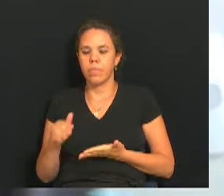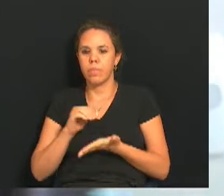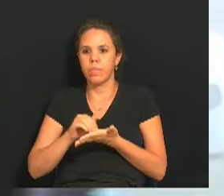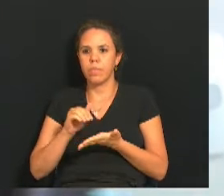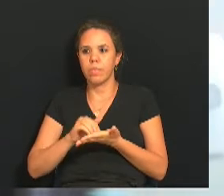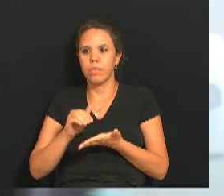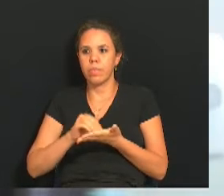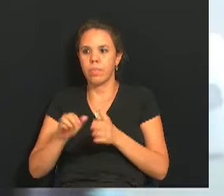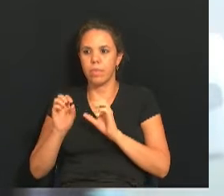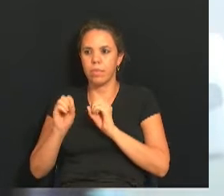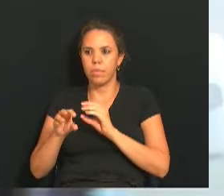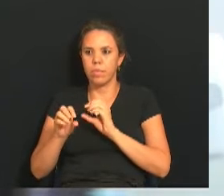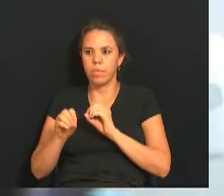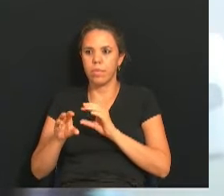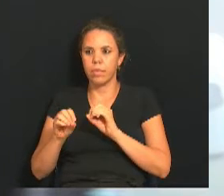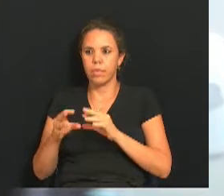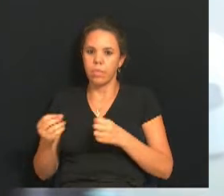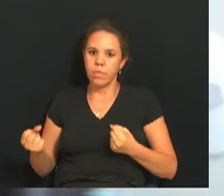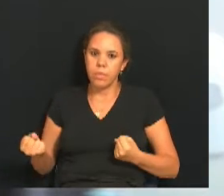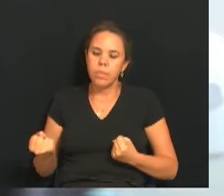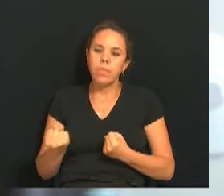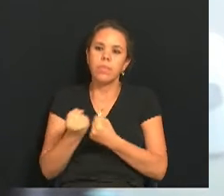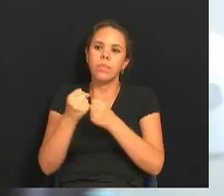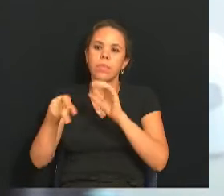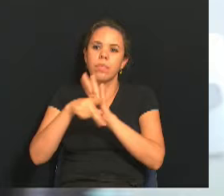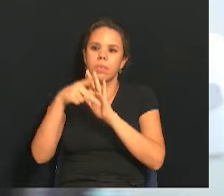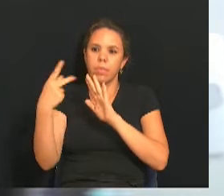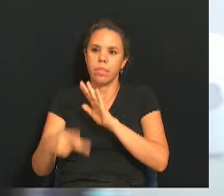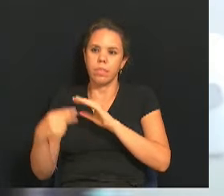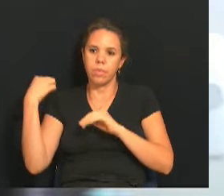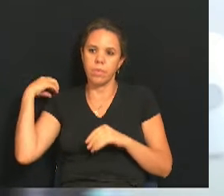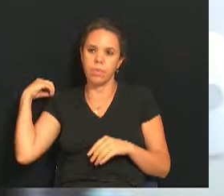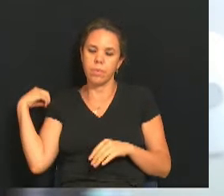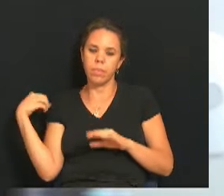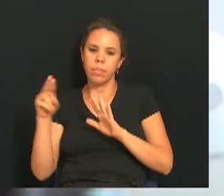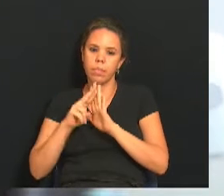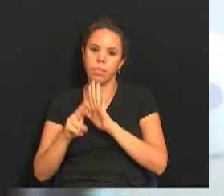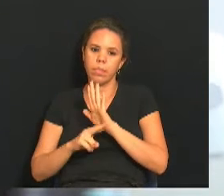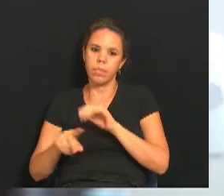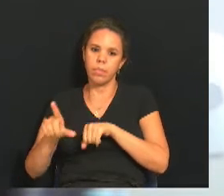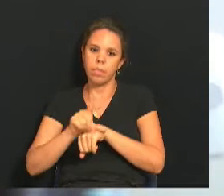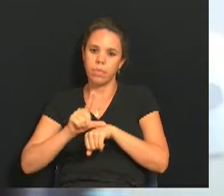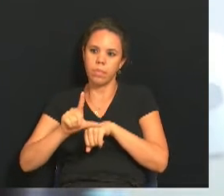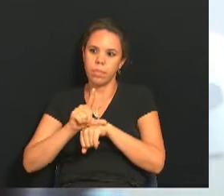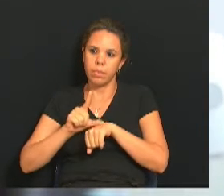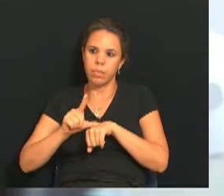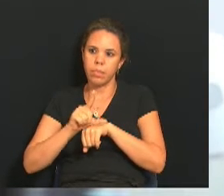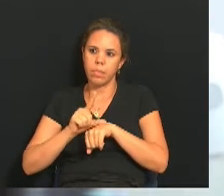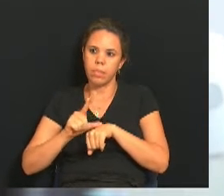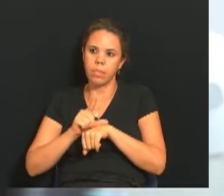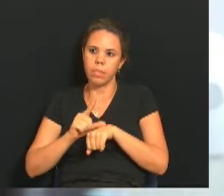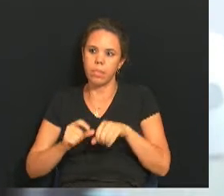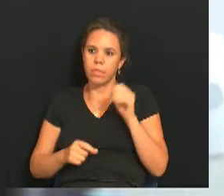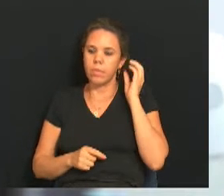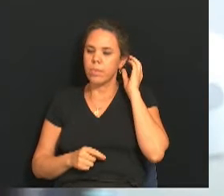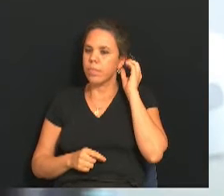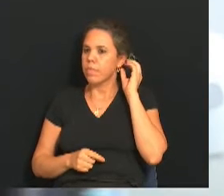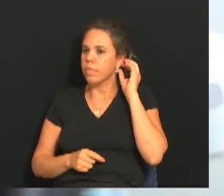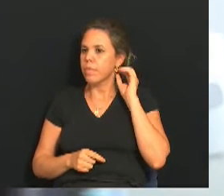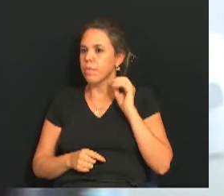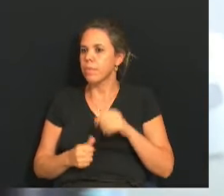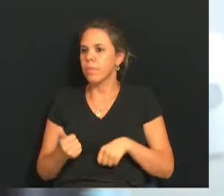Educação, que é uma assessoria específica de normas e legislação, né, ou legislação e normas